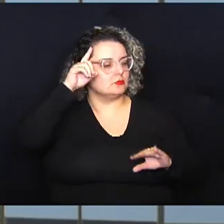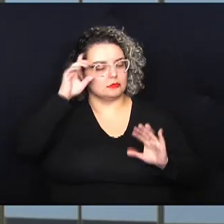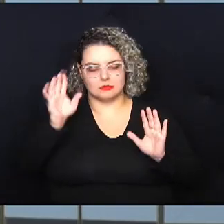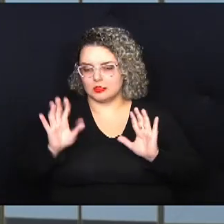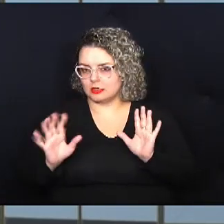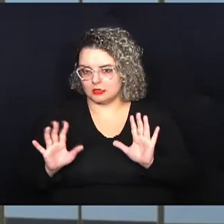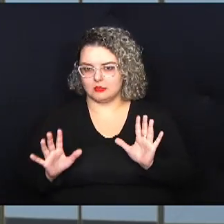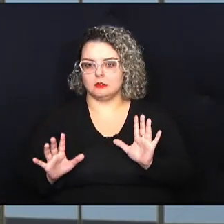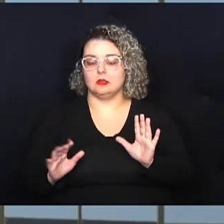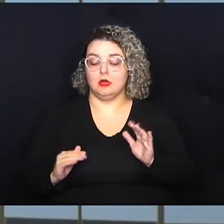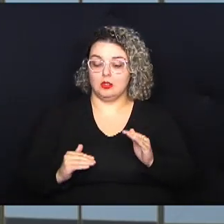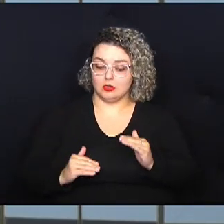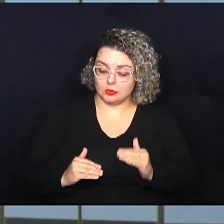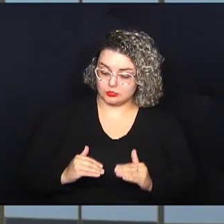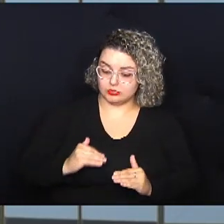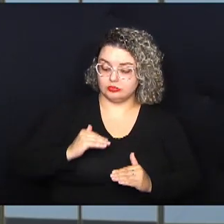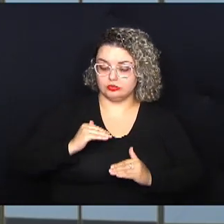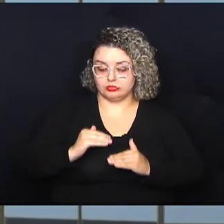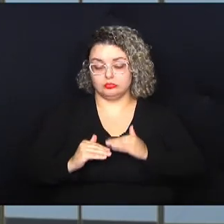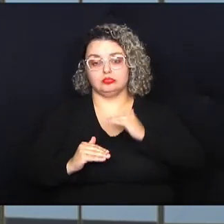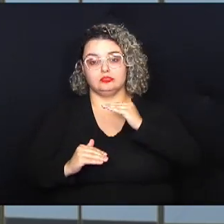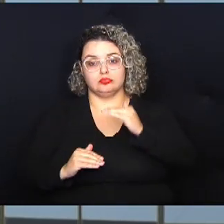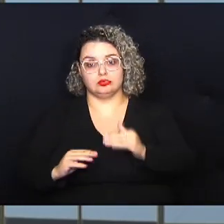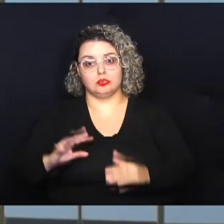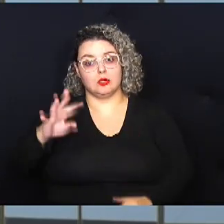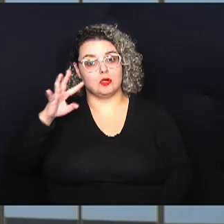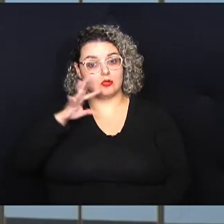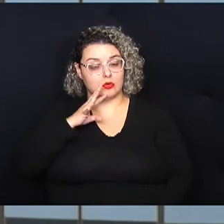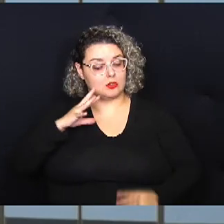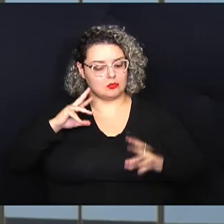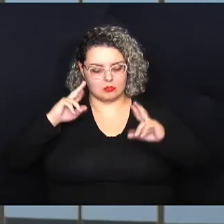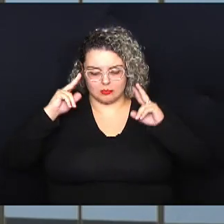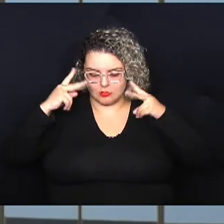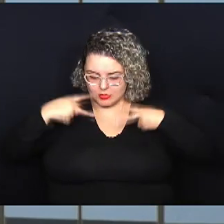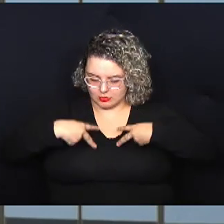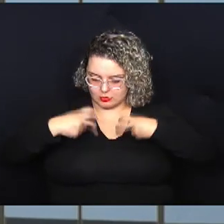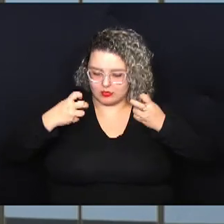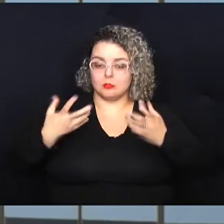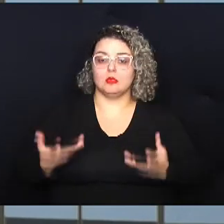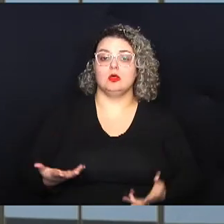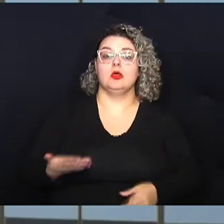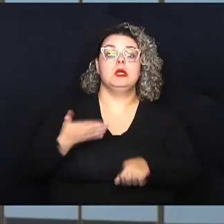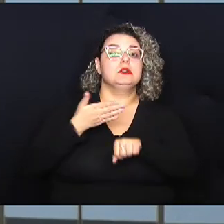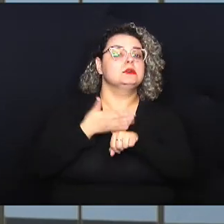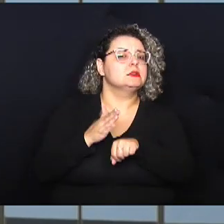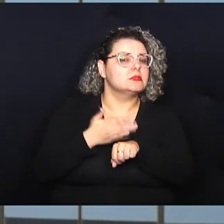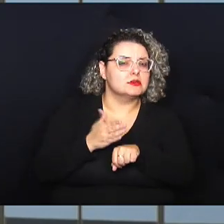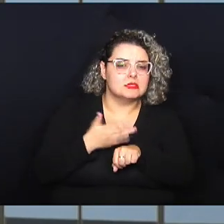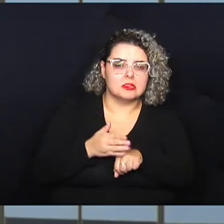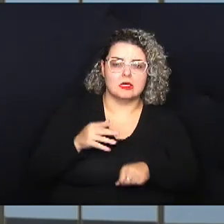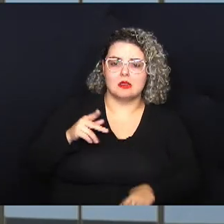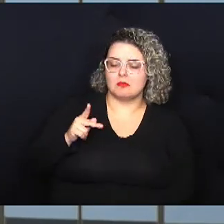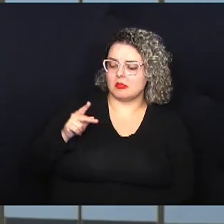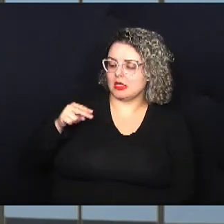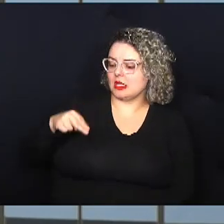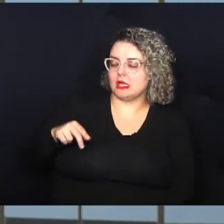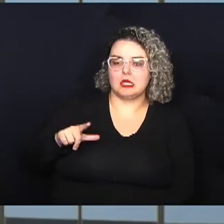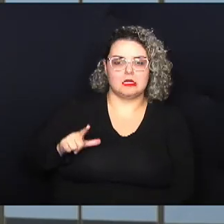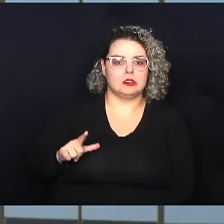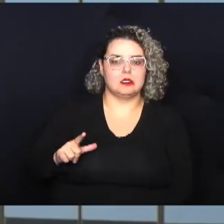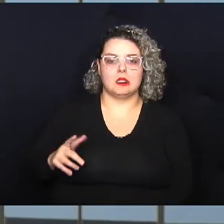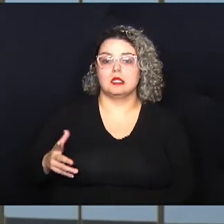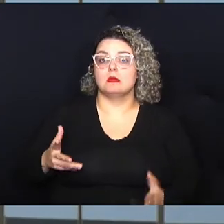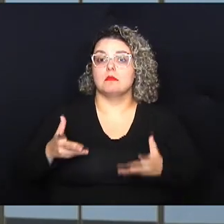vai construindo e é com autoconhecimento. Então é através de treinamentos, né? A PNL, assim, é incrível para